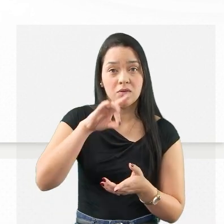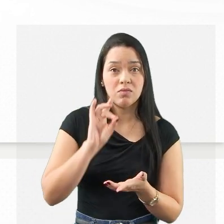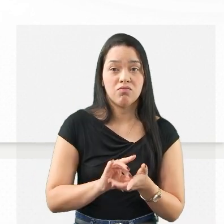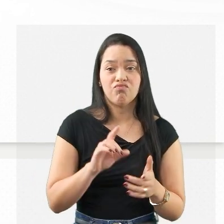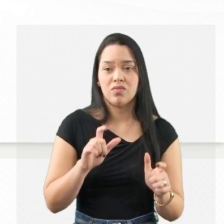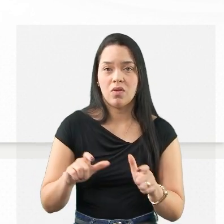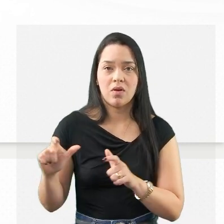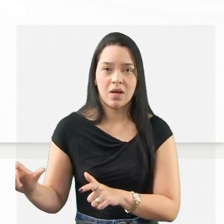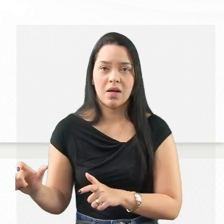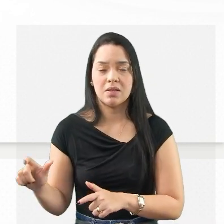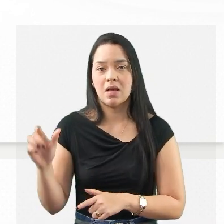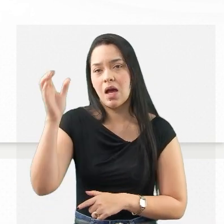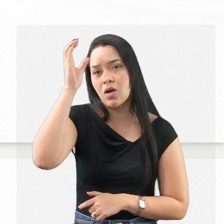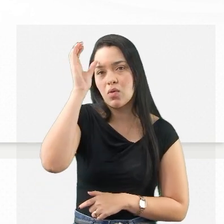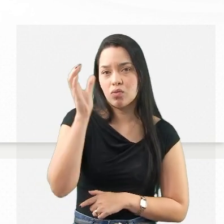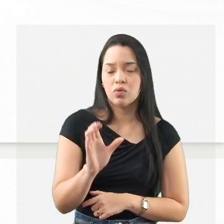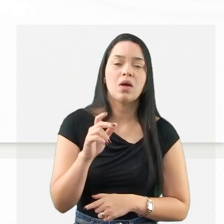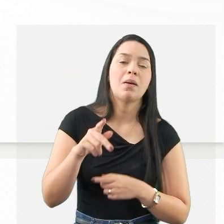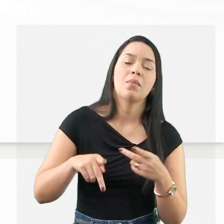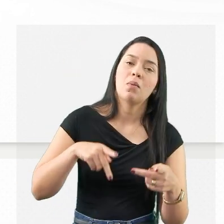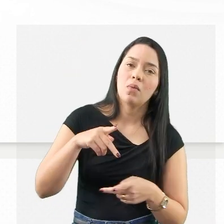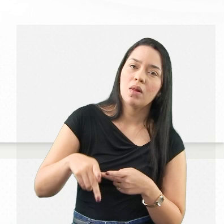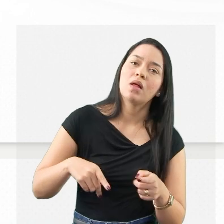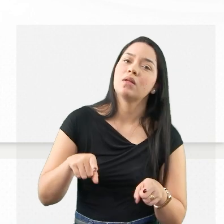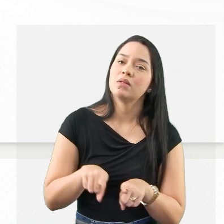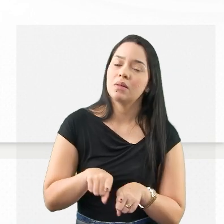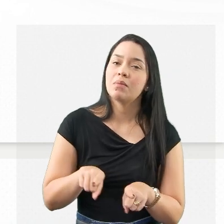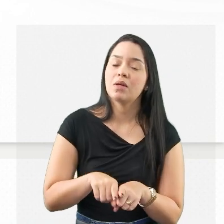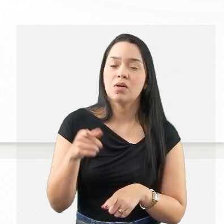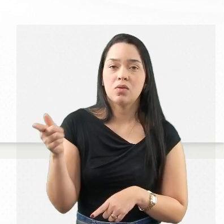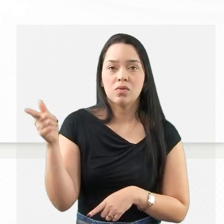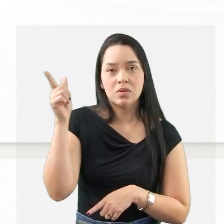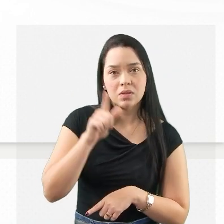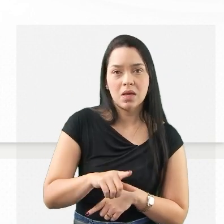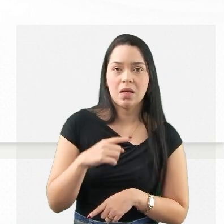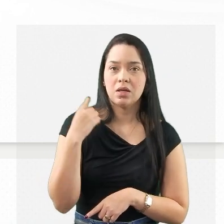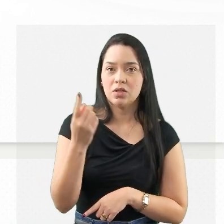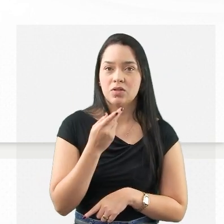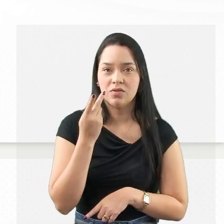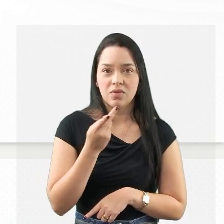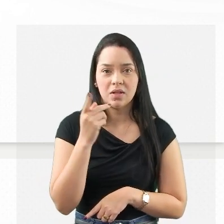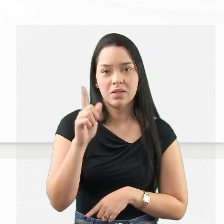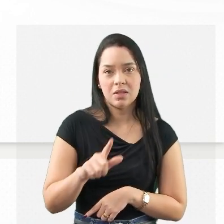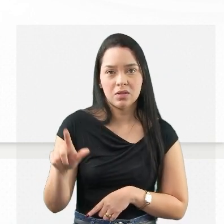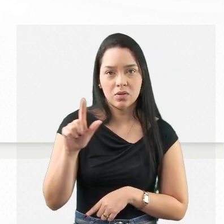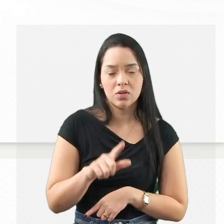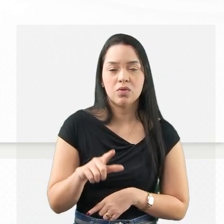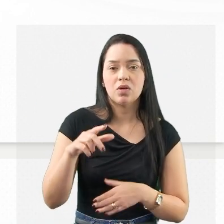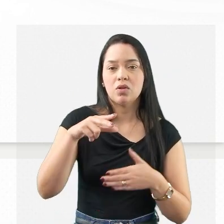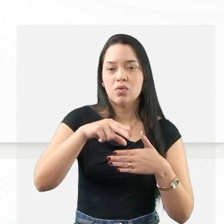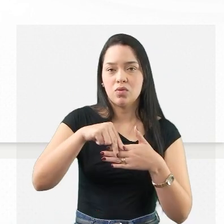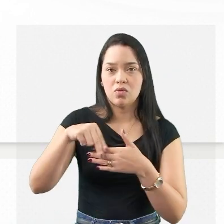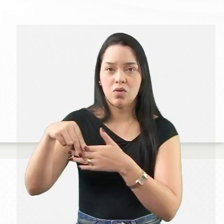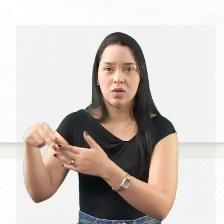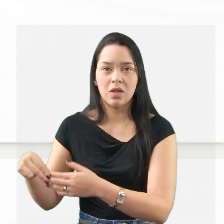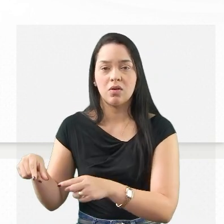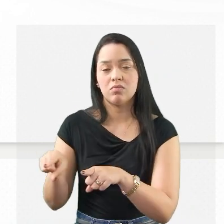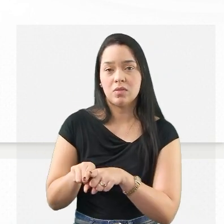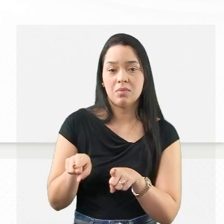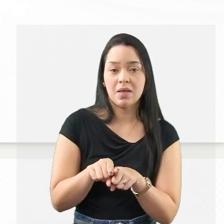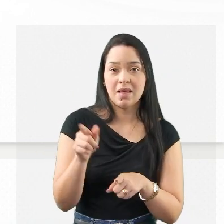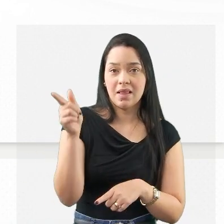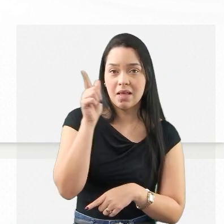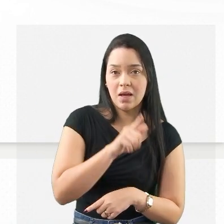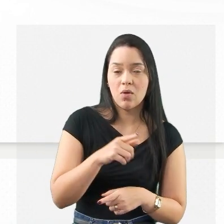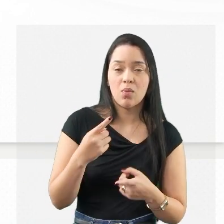A cultura popular, né? A gente consegue verificar isso quando a gente fala dessa literatura de cordel. Então é bem legal também, porque a